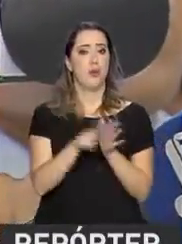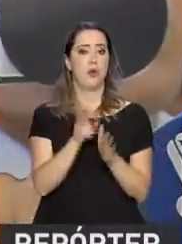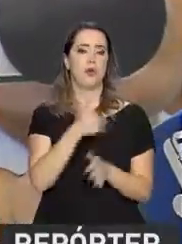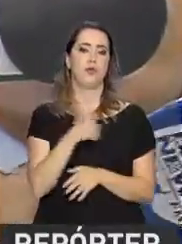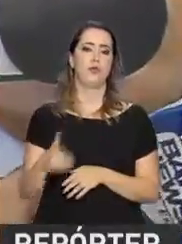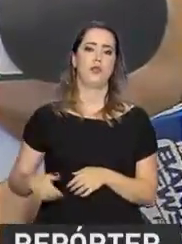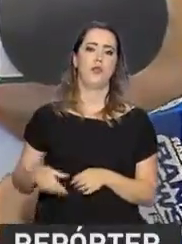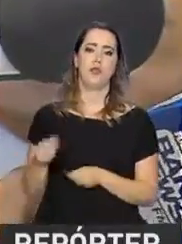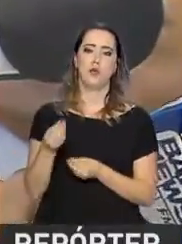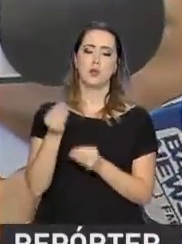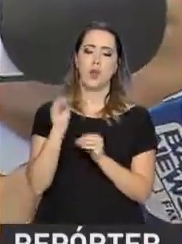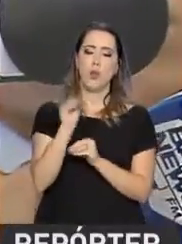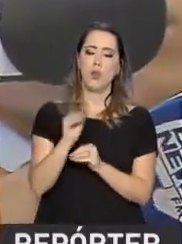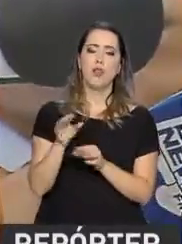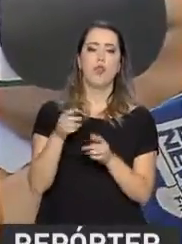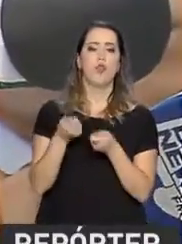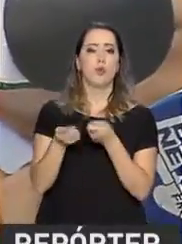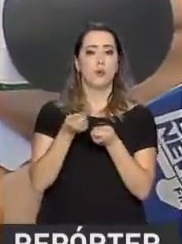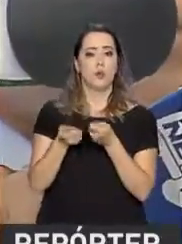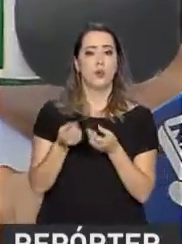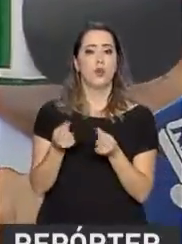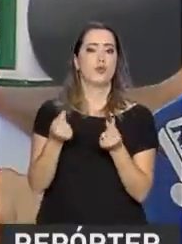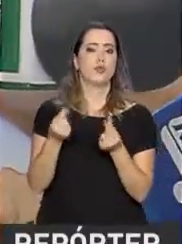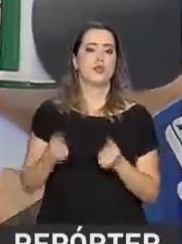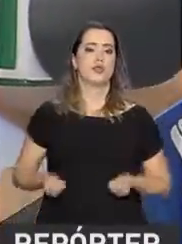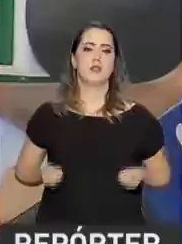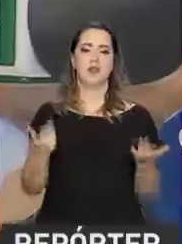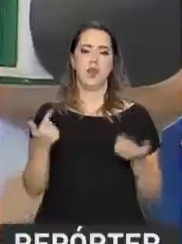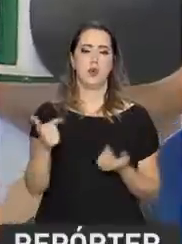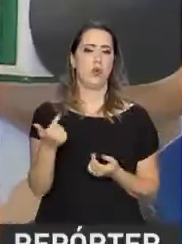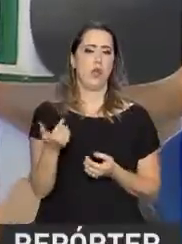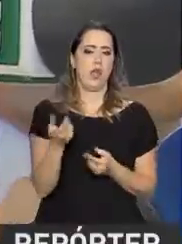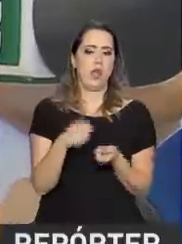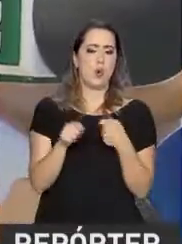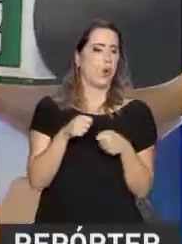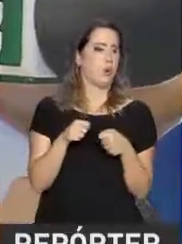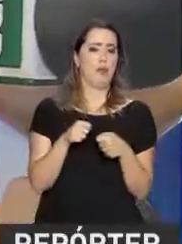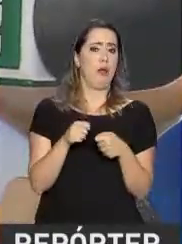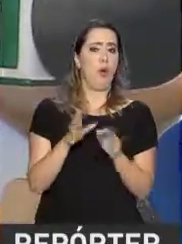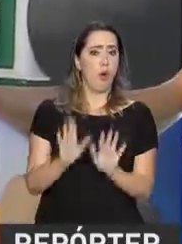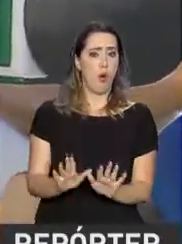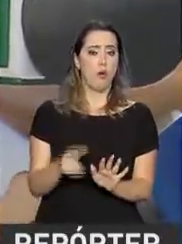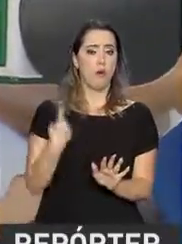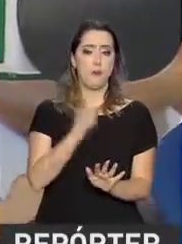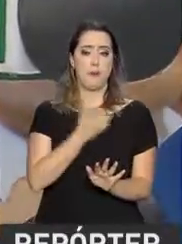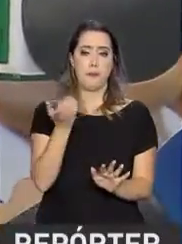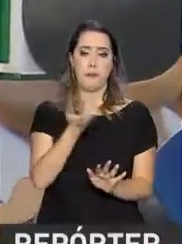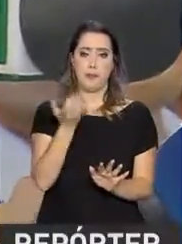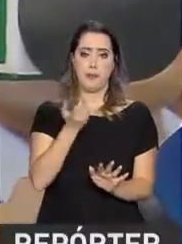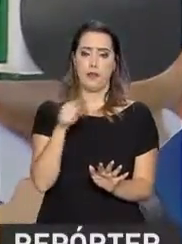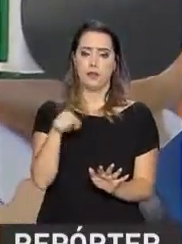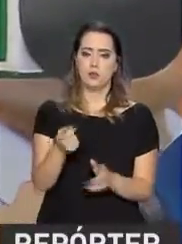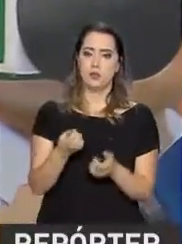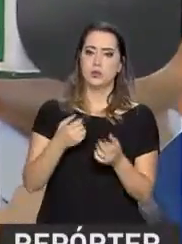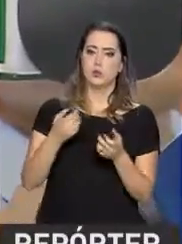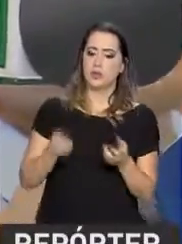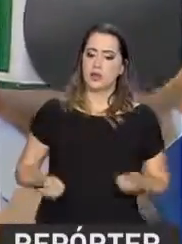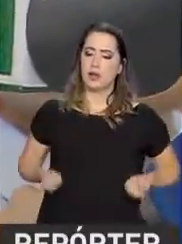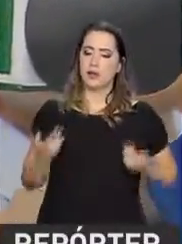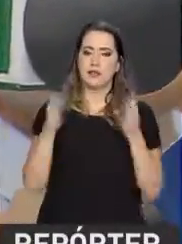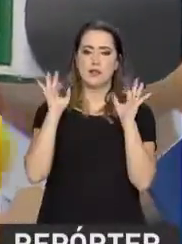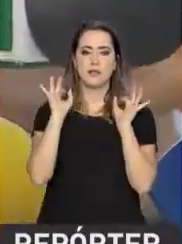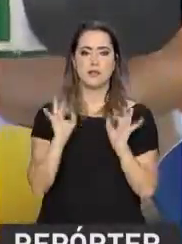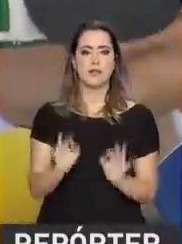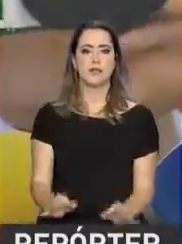é zelar por esse gasto mas volto a repetir não há intenção de fazer economia o que nós queremos é que o gasto seja justo